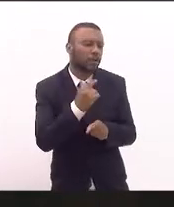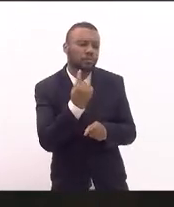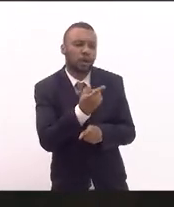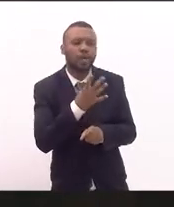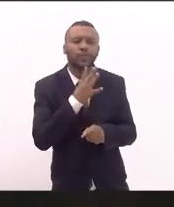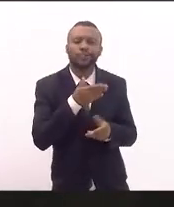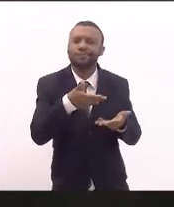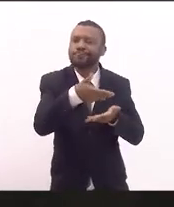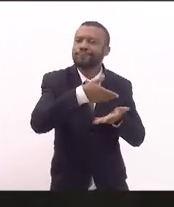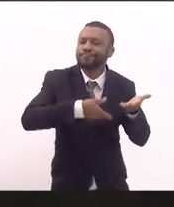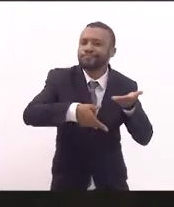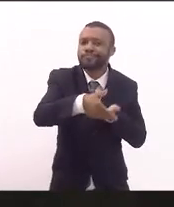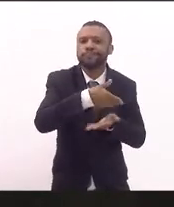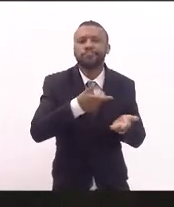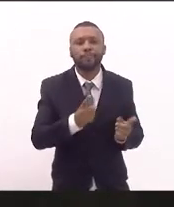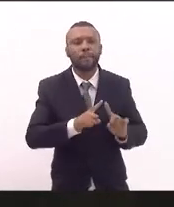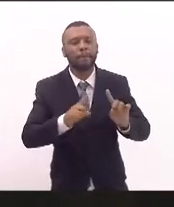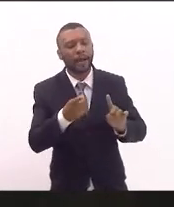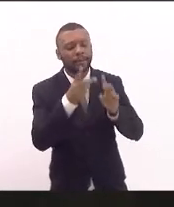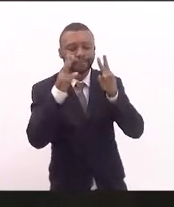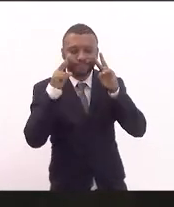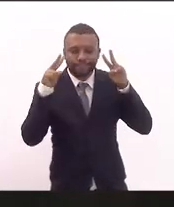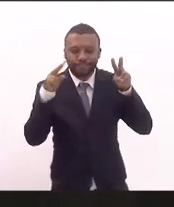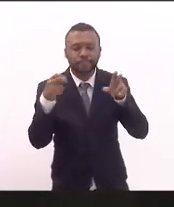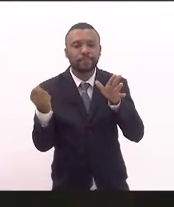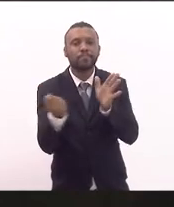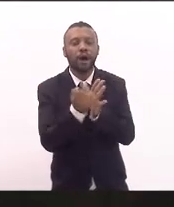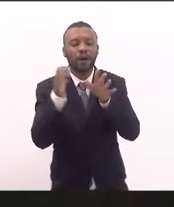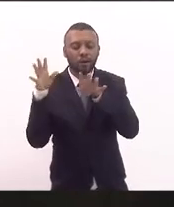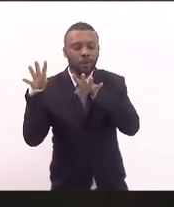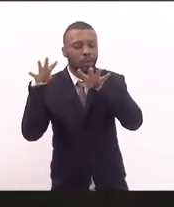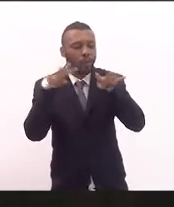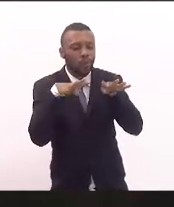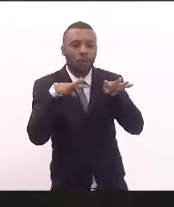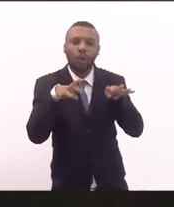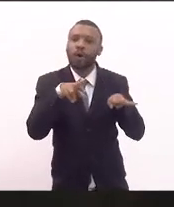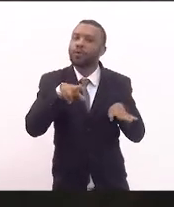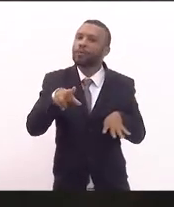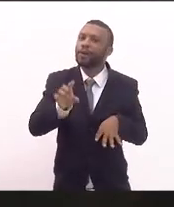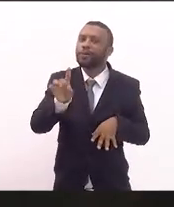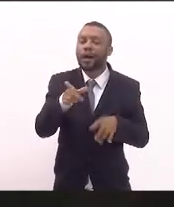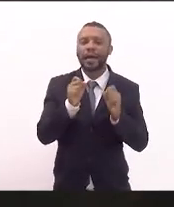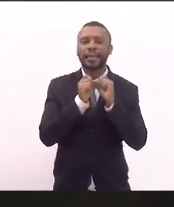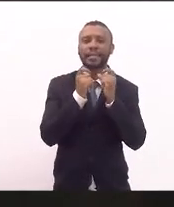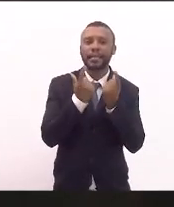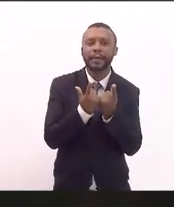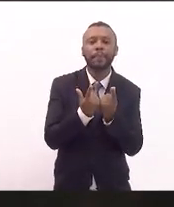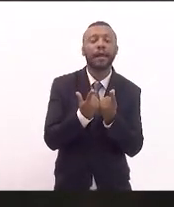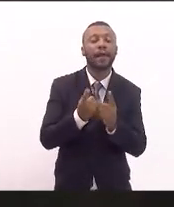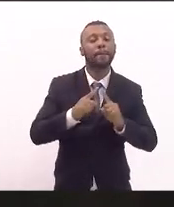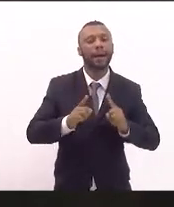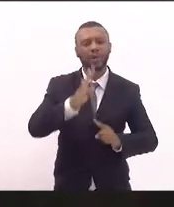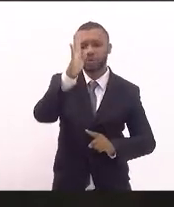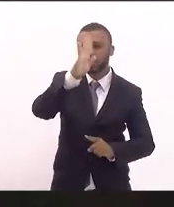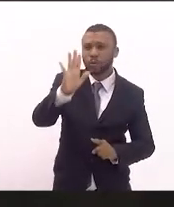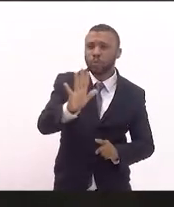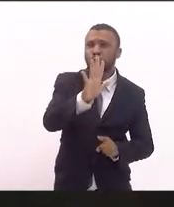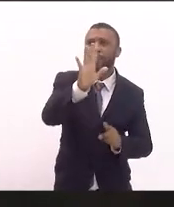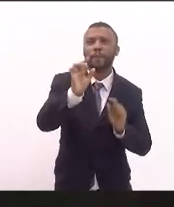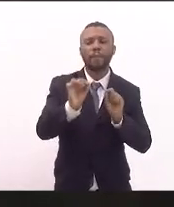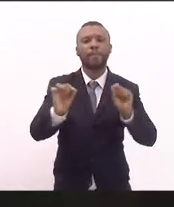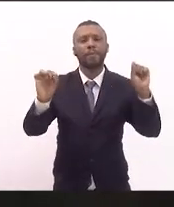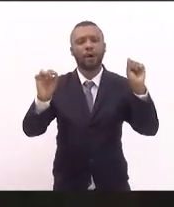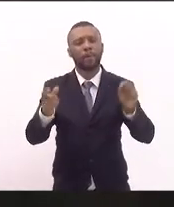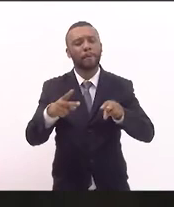senhora é reconhecida não só aqui na Assembleia, mas como em todo o país, pela atividade que a